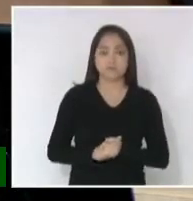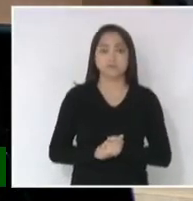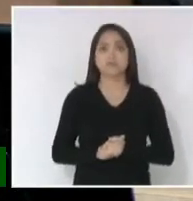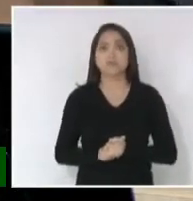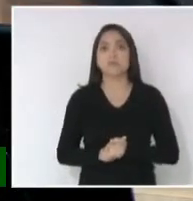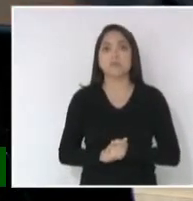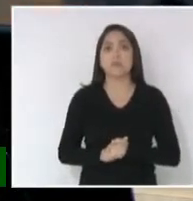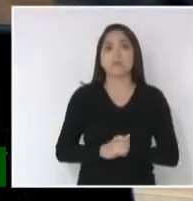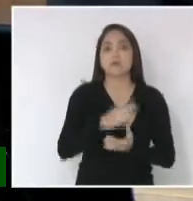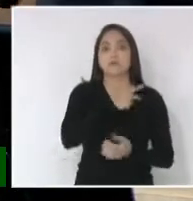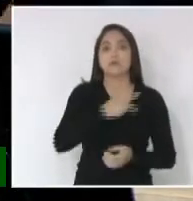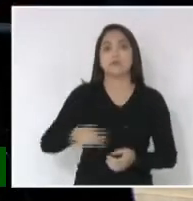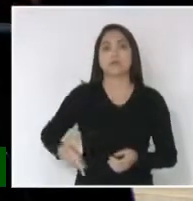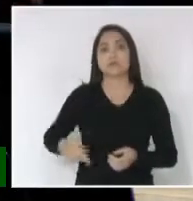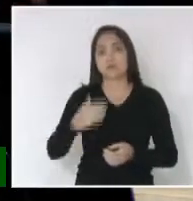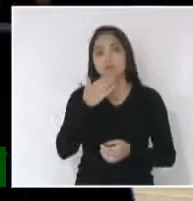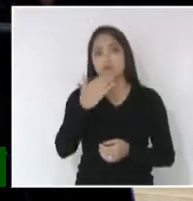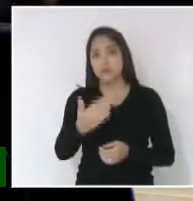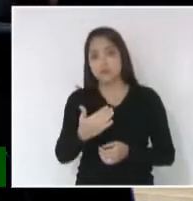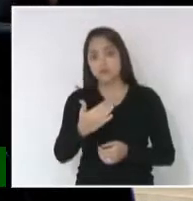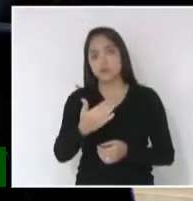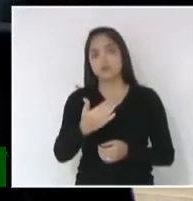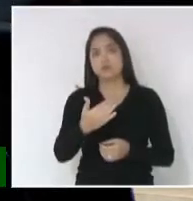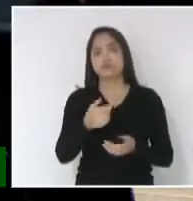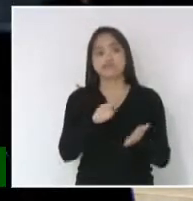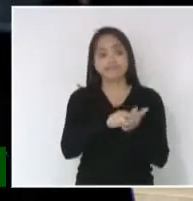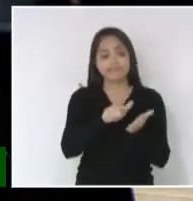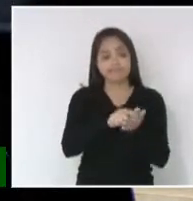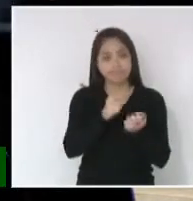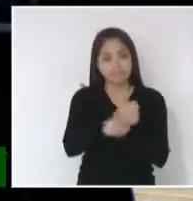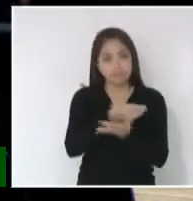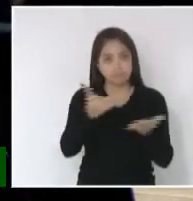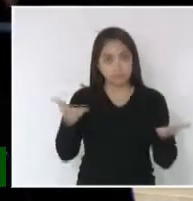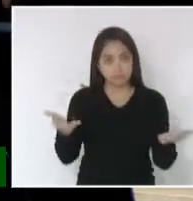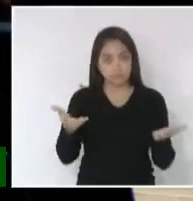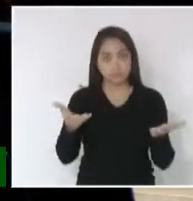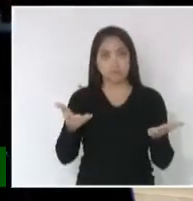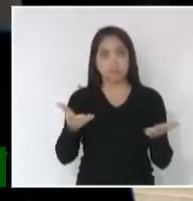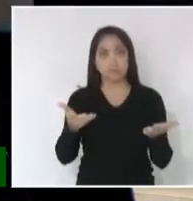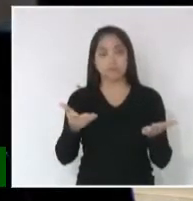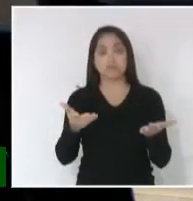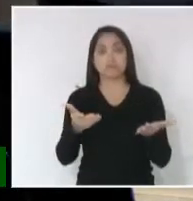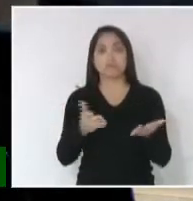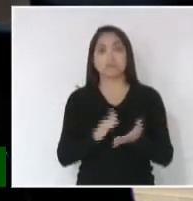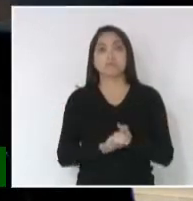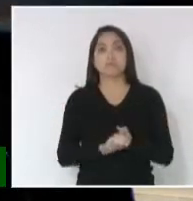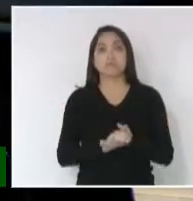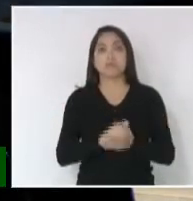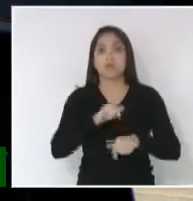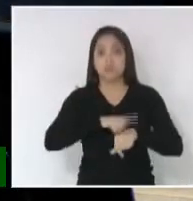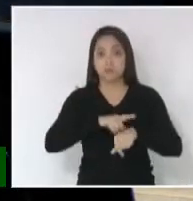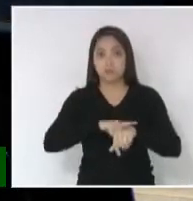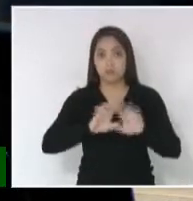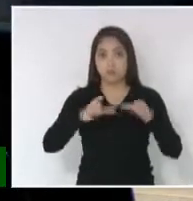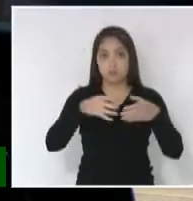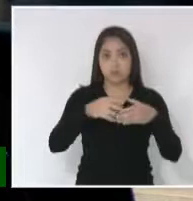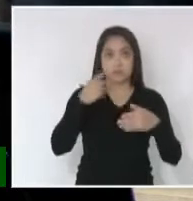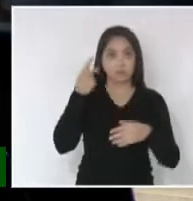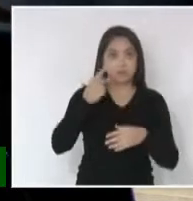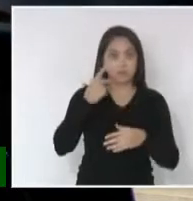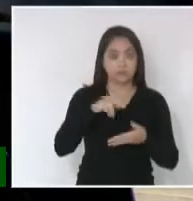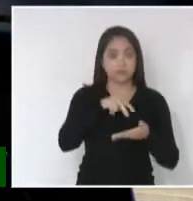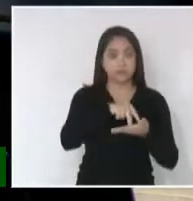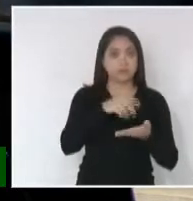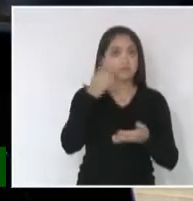O senhor presidente solicitou que pudesse ser distribuído o expediente e, no grande expediente, horário destinado aos partidos